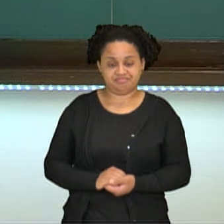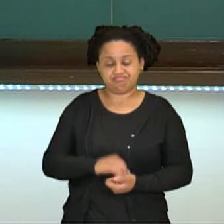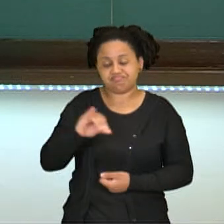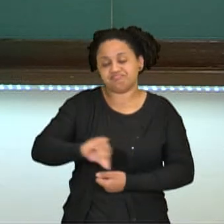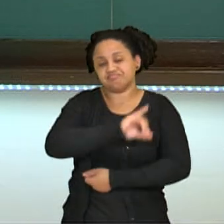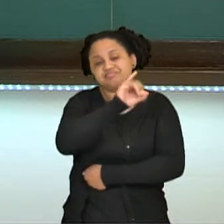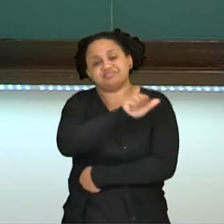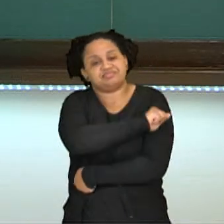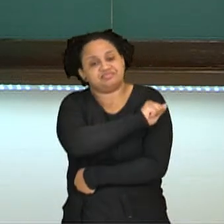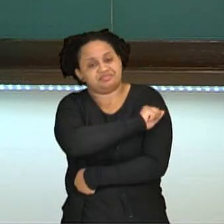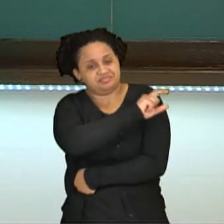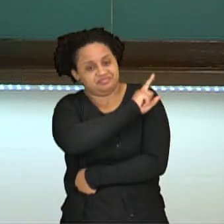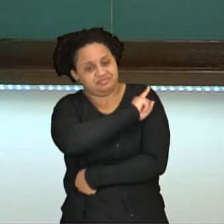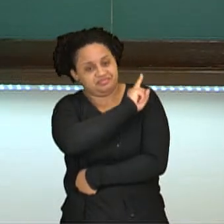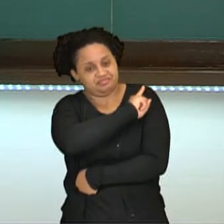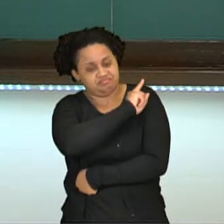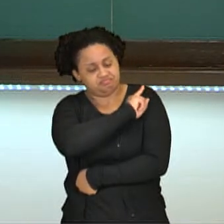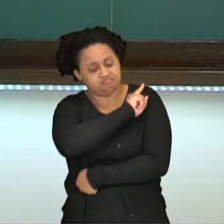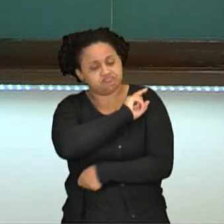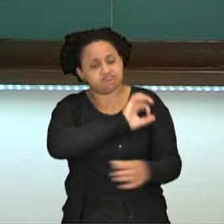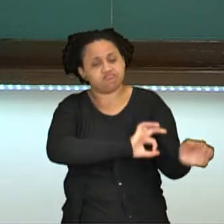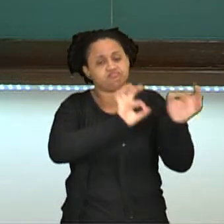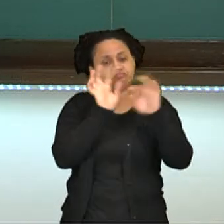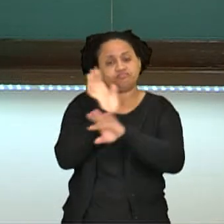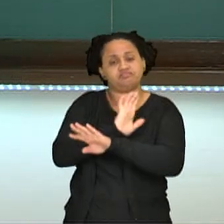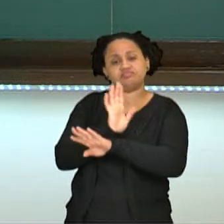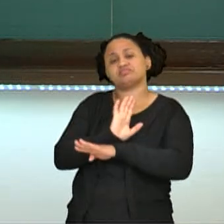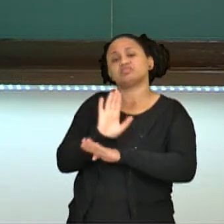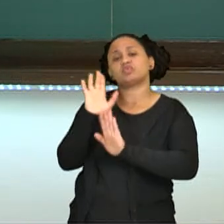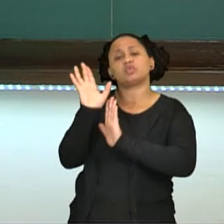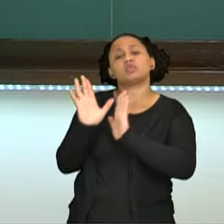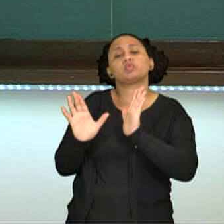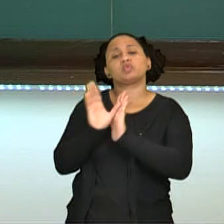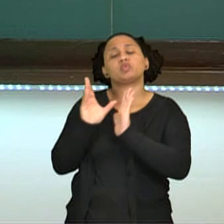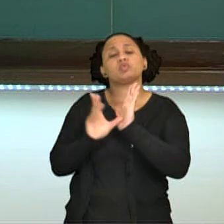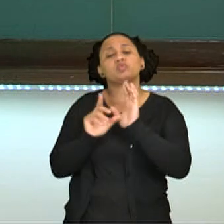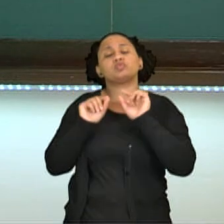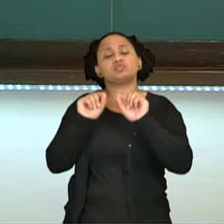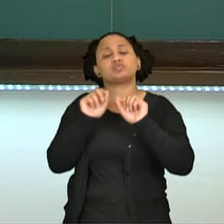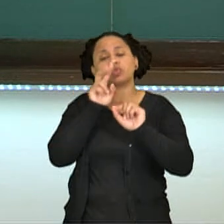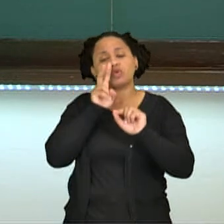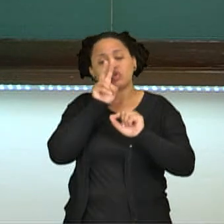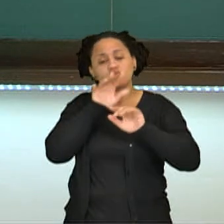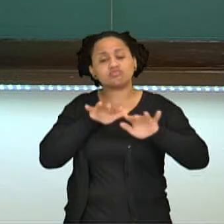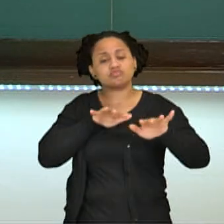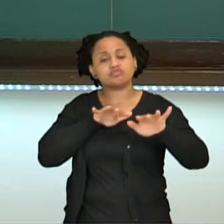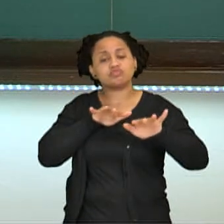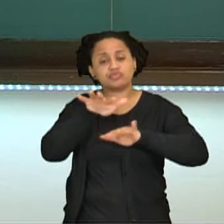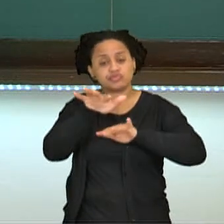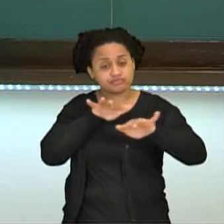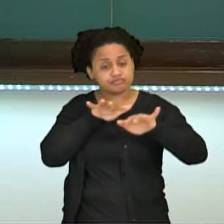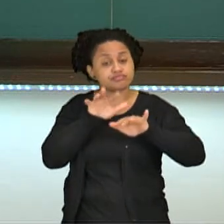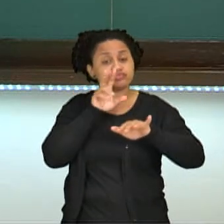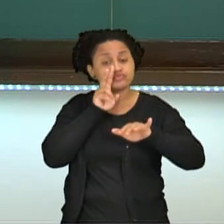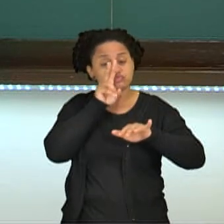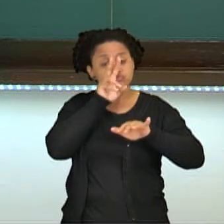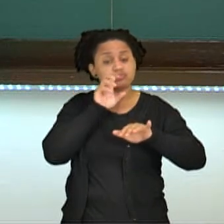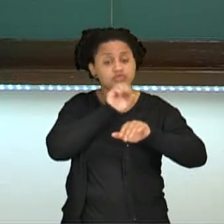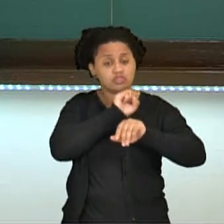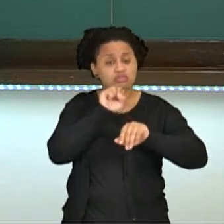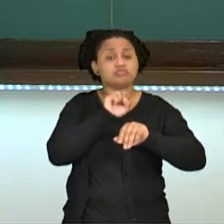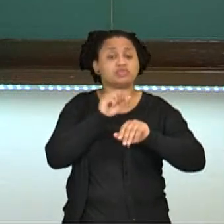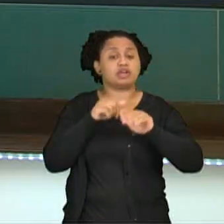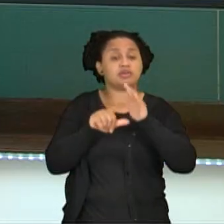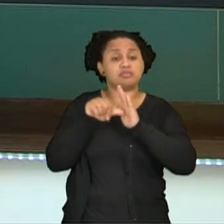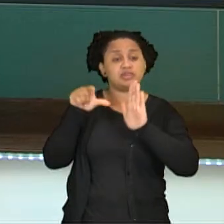Olá, estudantes da primeira série! Neste vídeo vamos falar de força, vamos falar da primeira lei